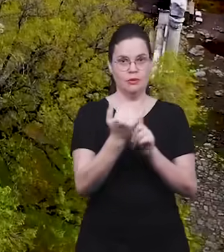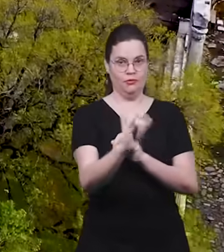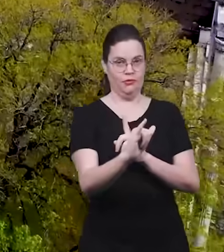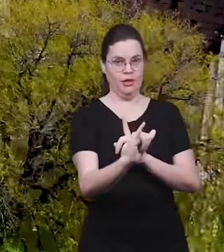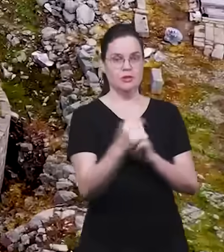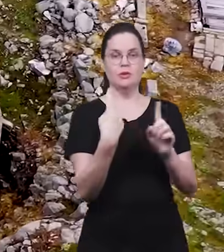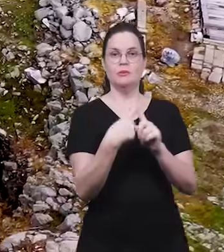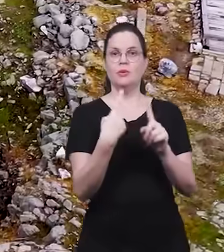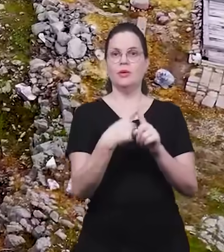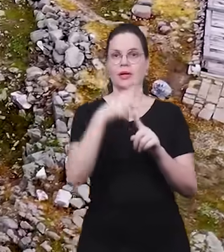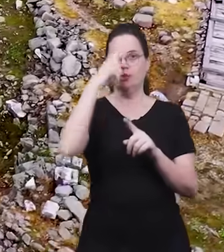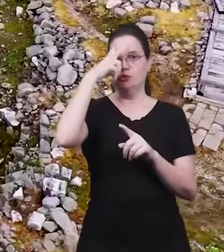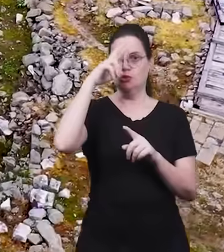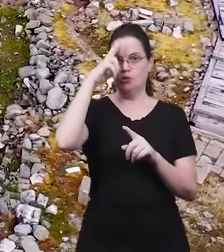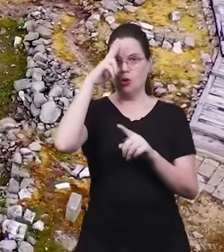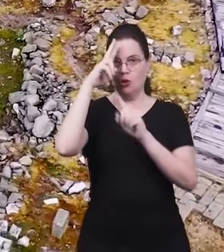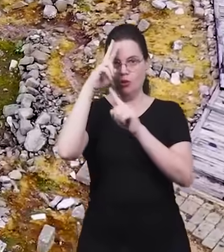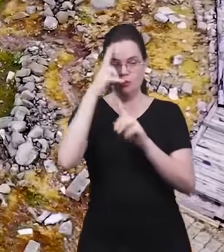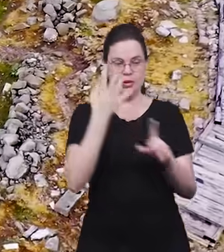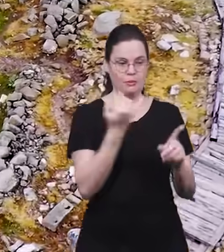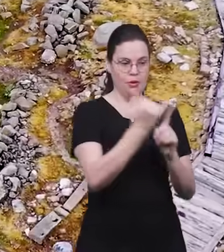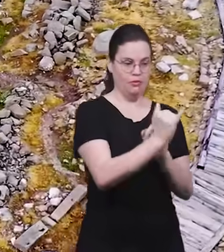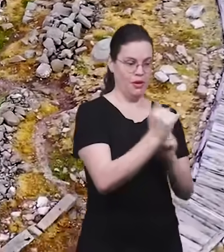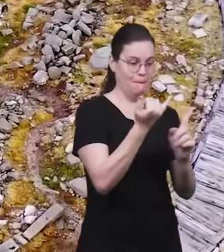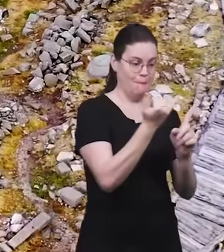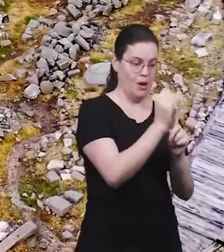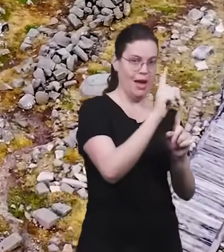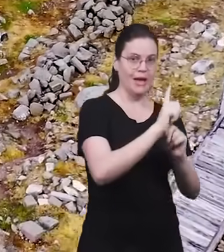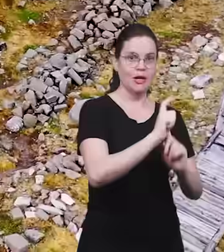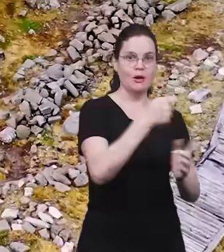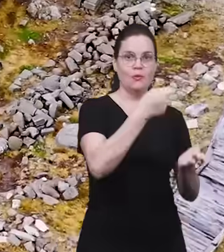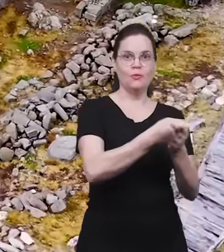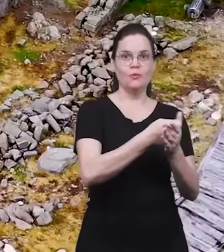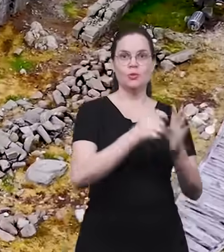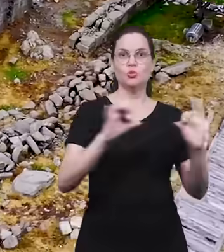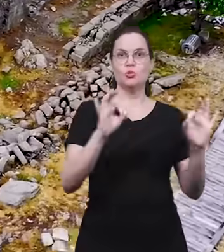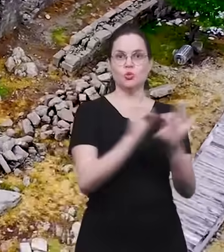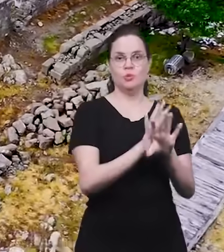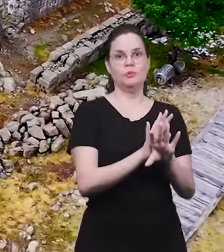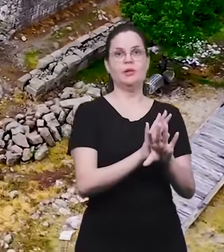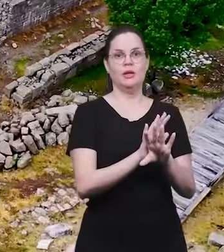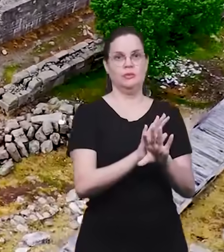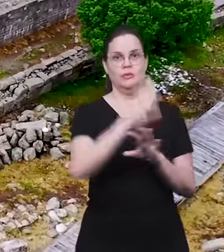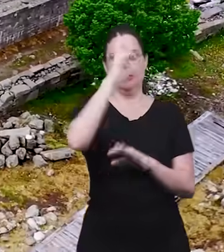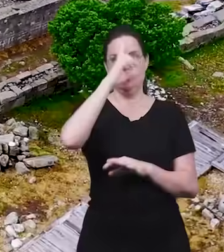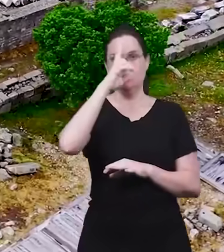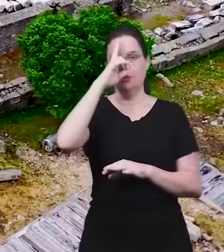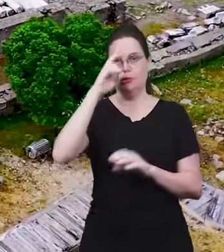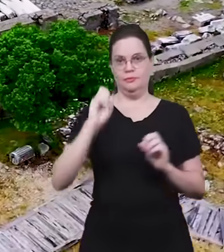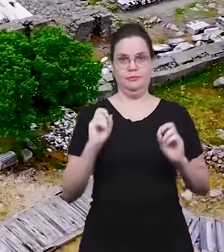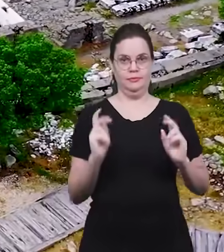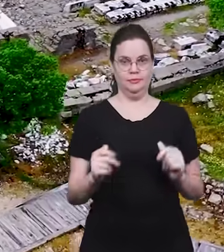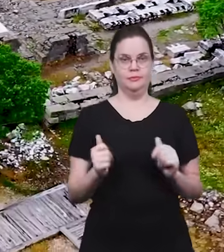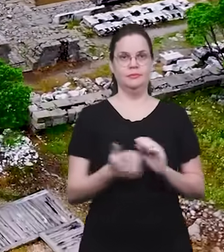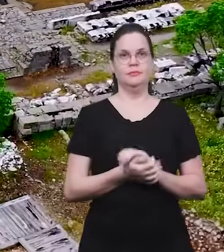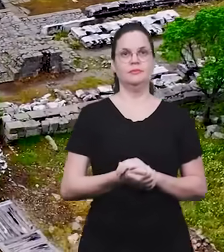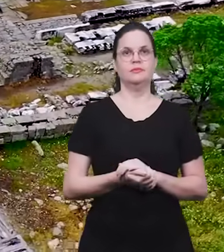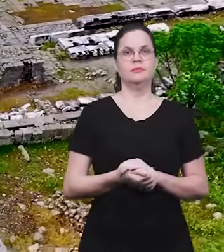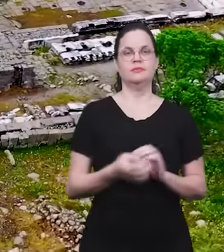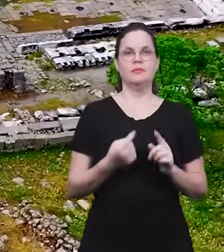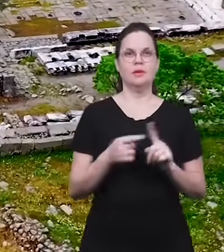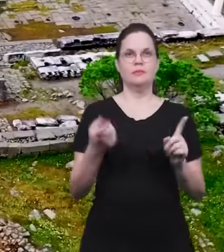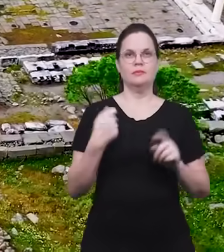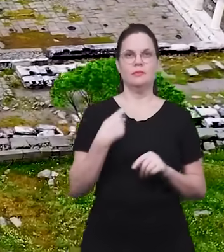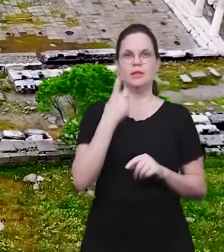Então, o profético confirma aquilo que está colocado ali como histórico. Mas vejam